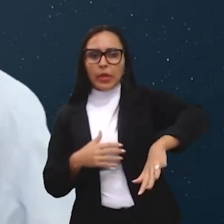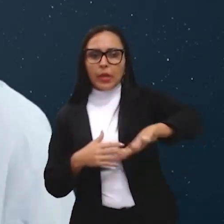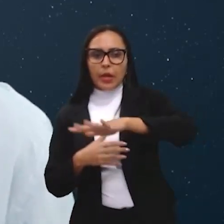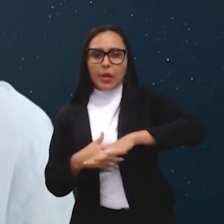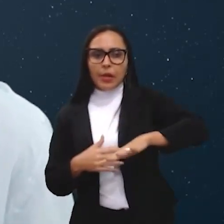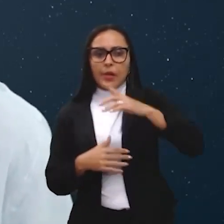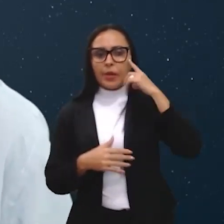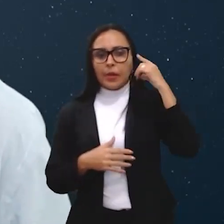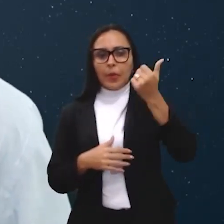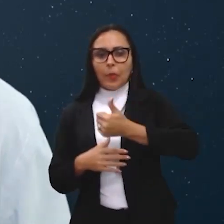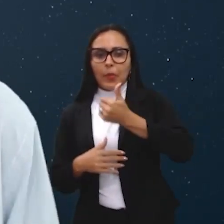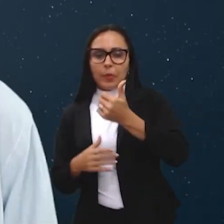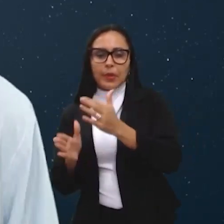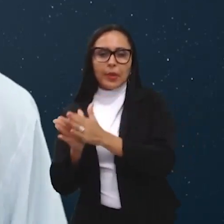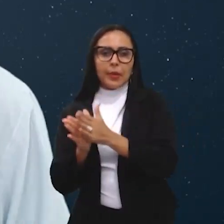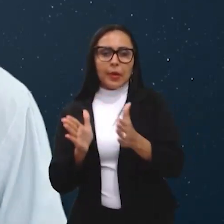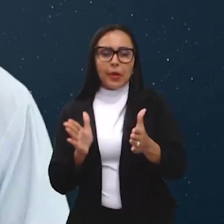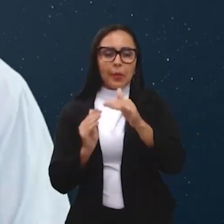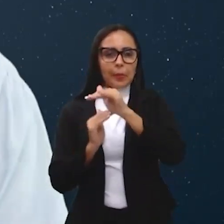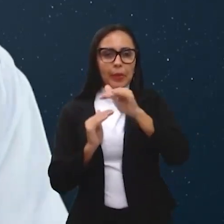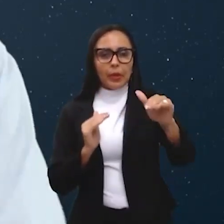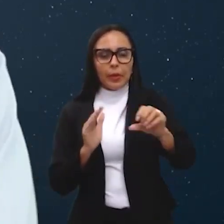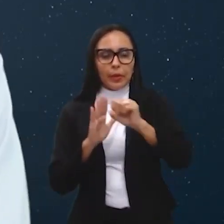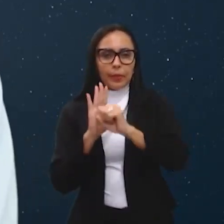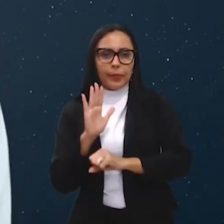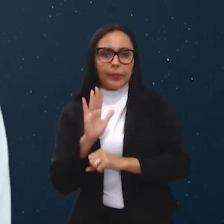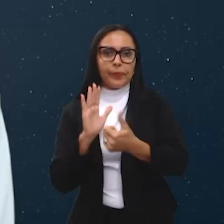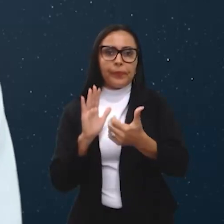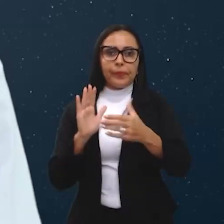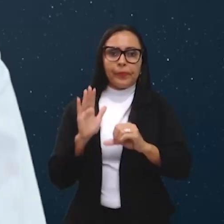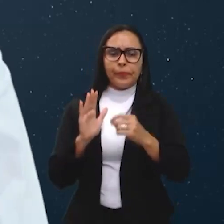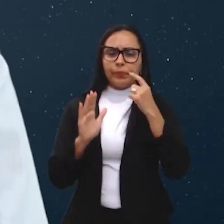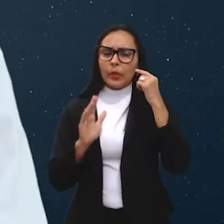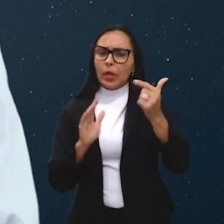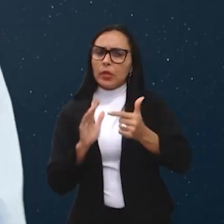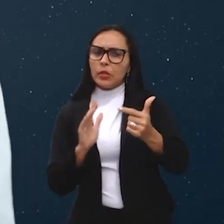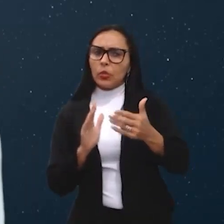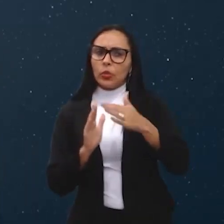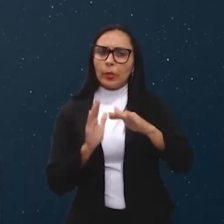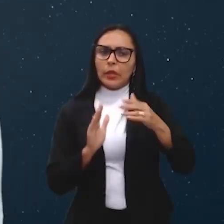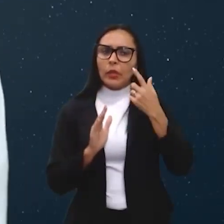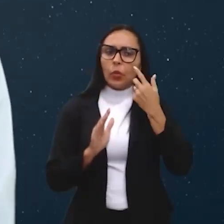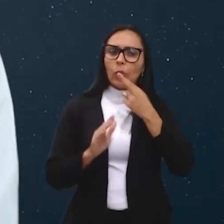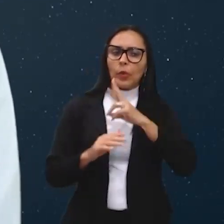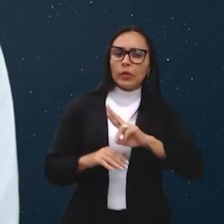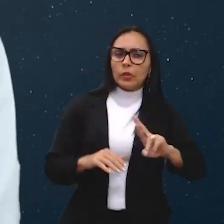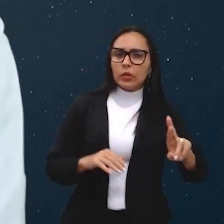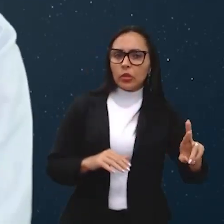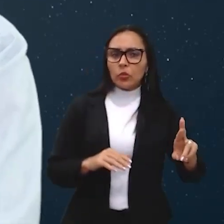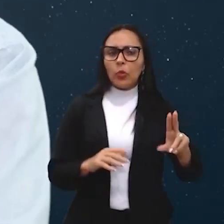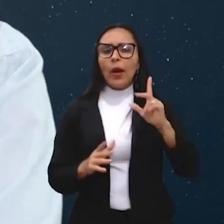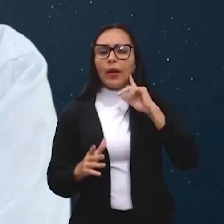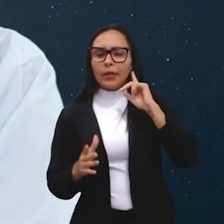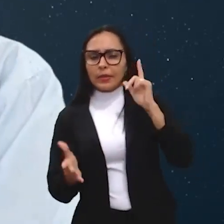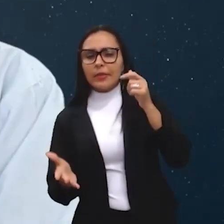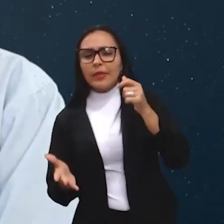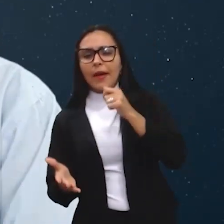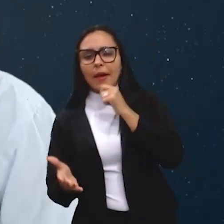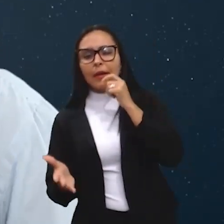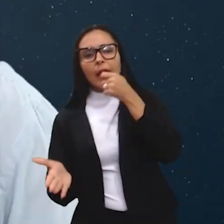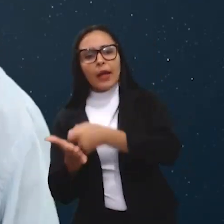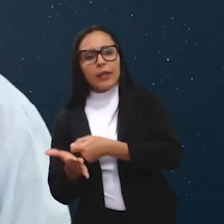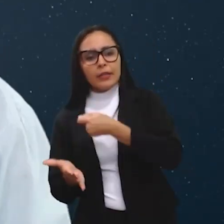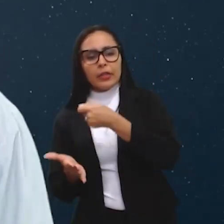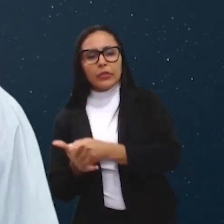românticos da primeira metade do século XIX e até da segunda metade, porque o romantismo ainda resiste ali